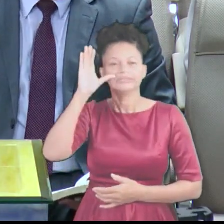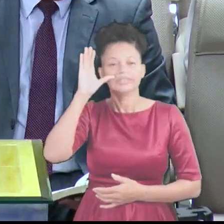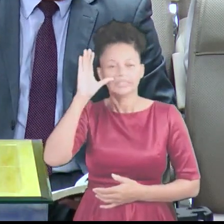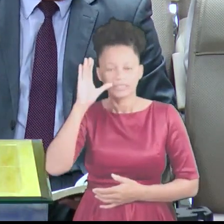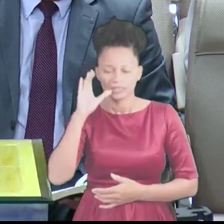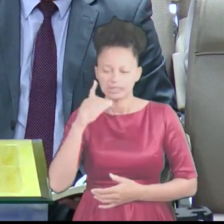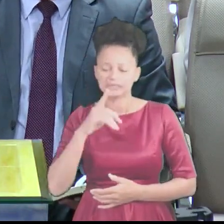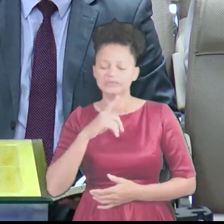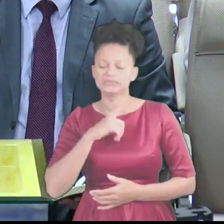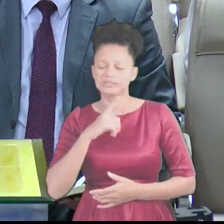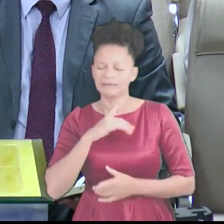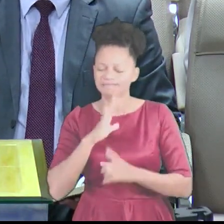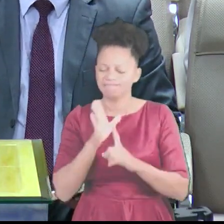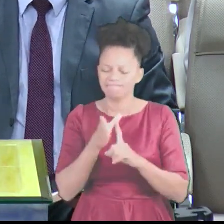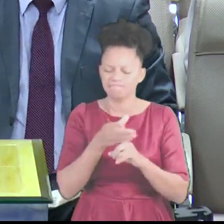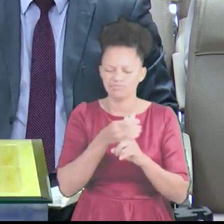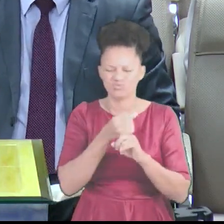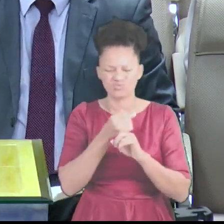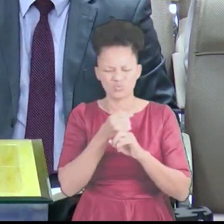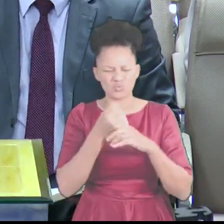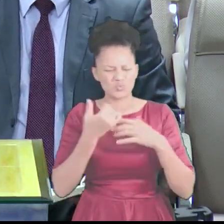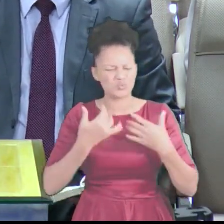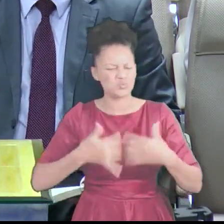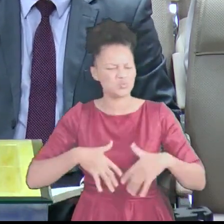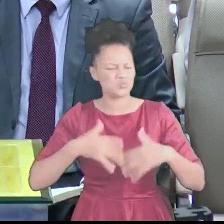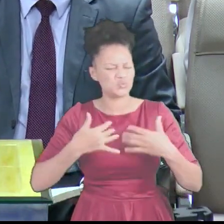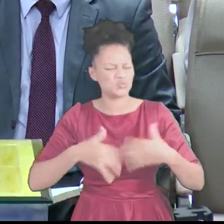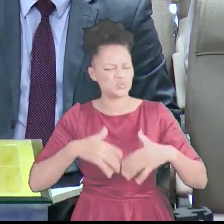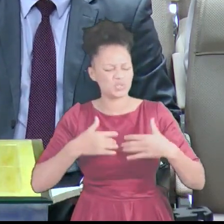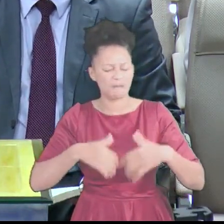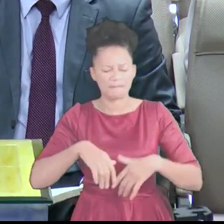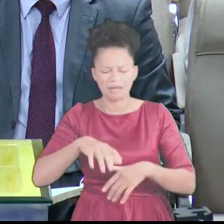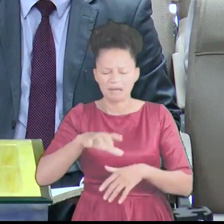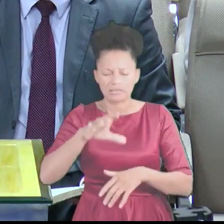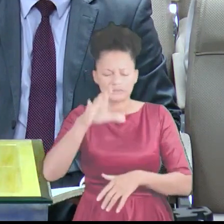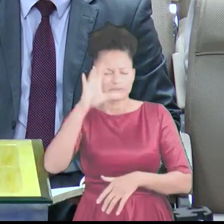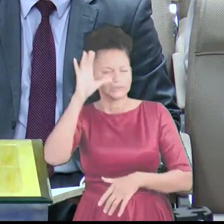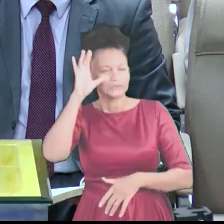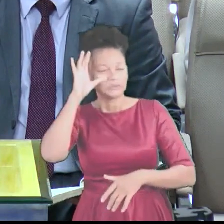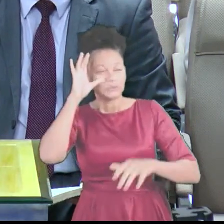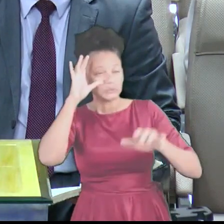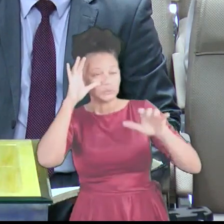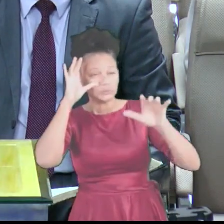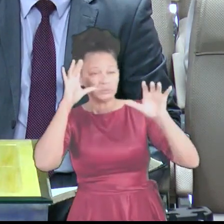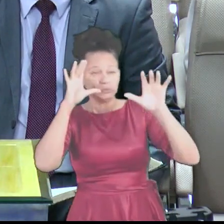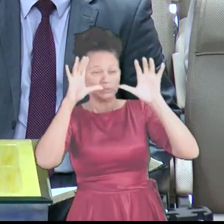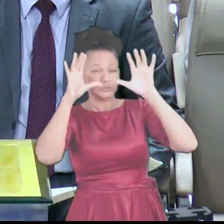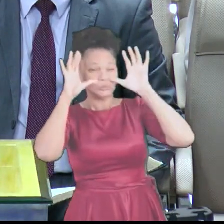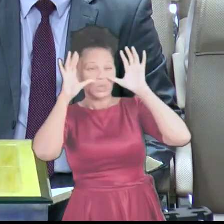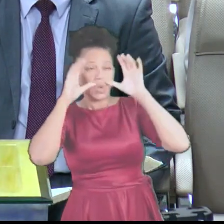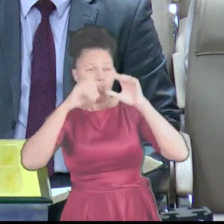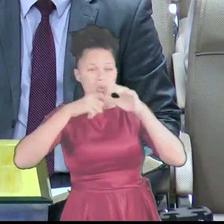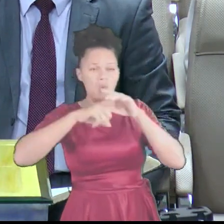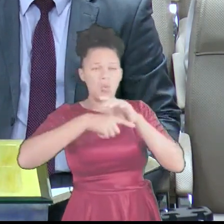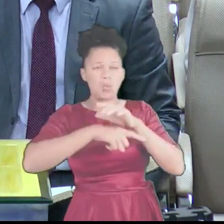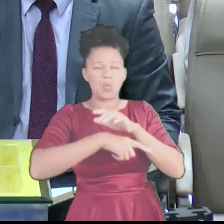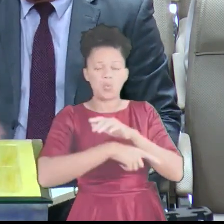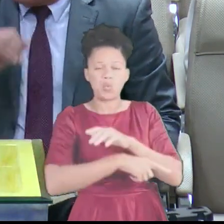são visões misteriosas, são visões profundas.